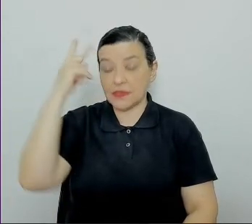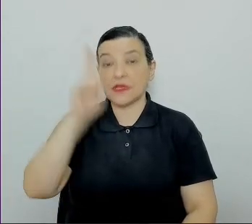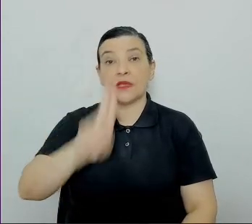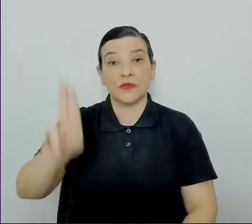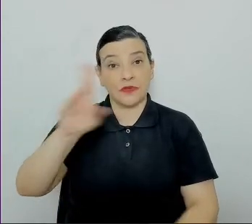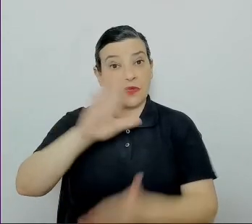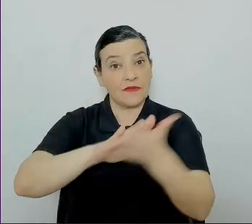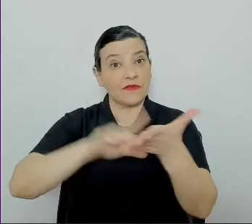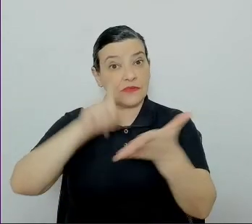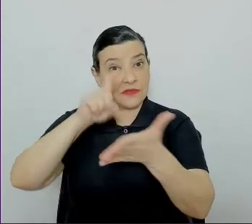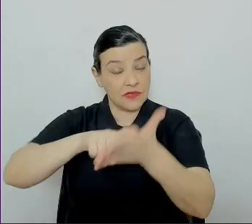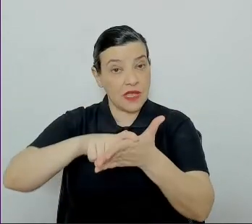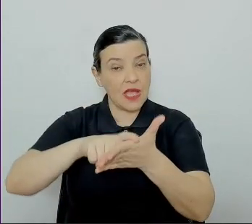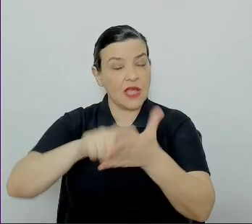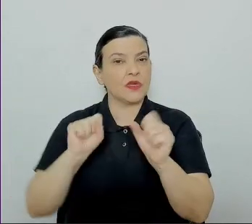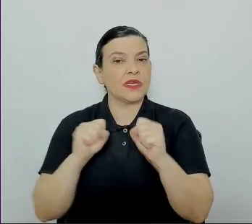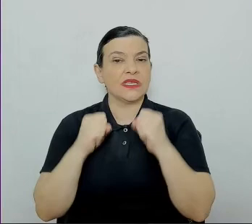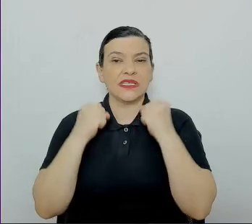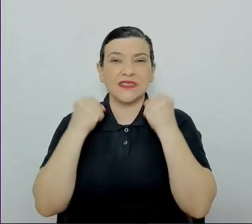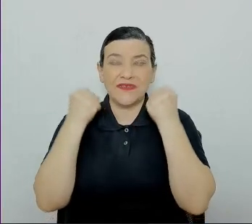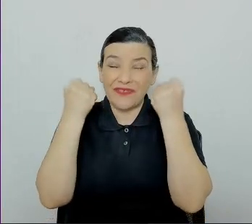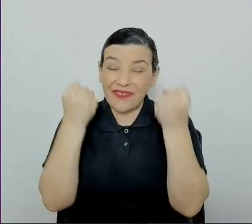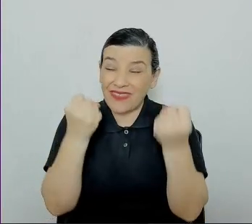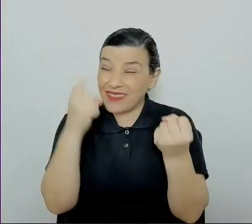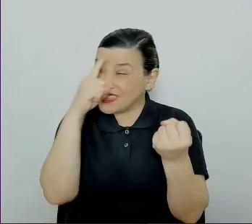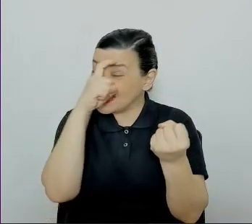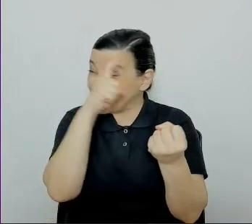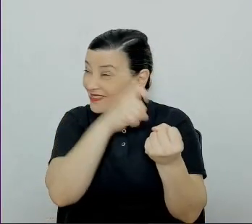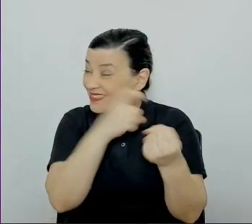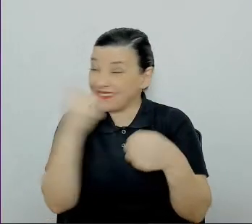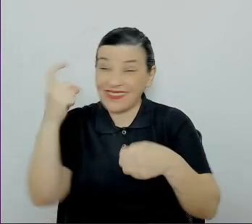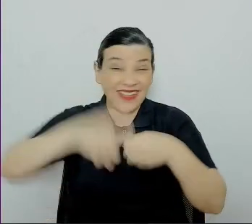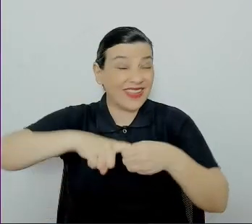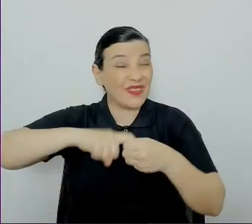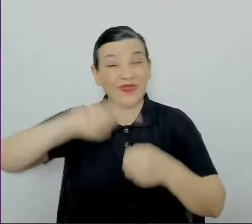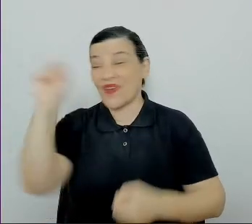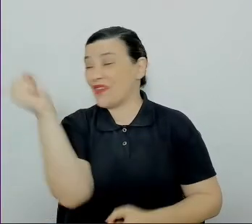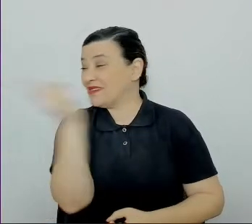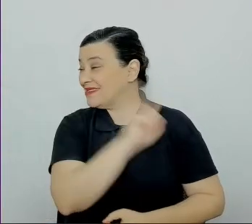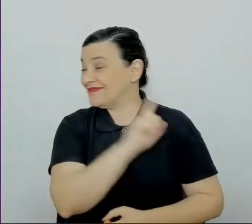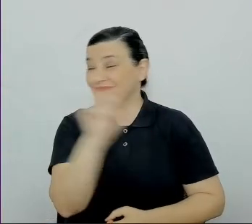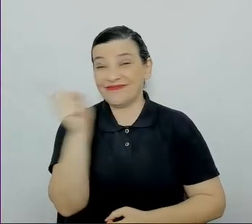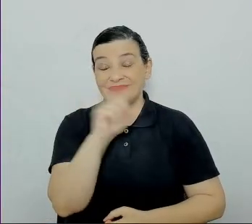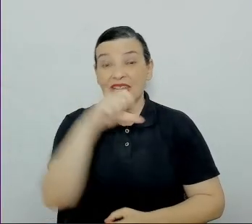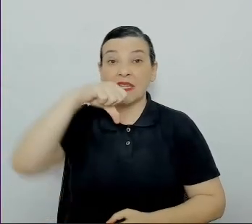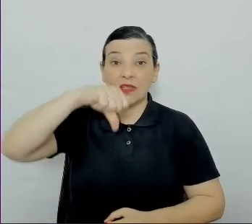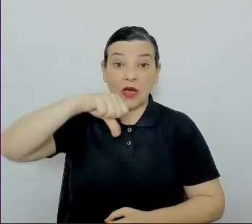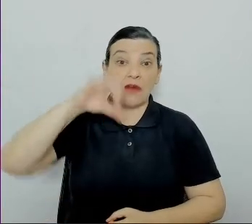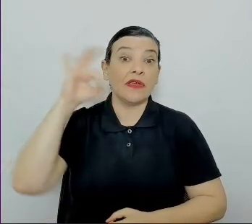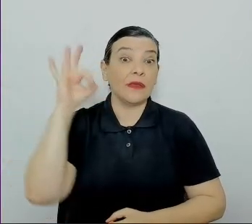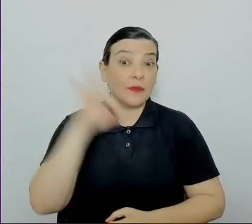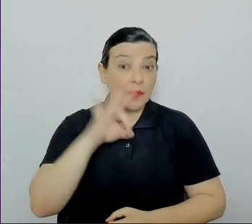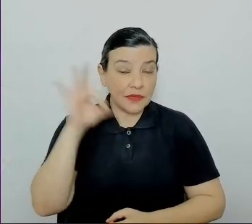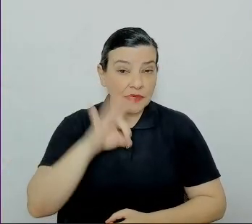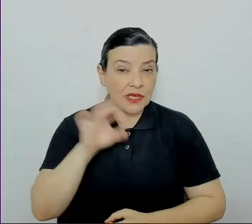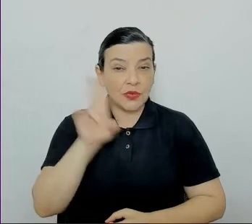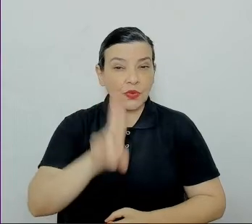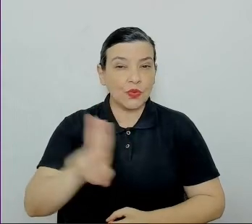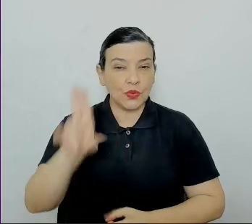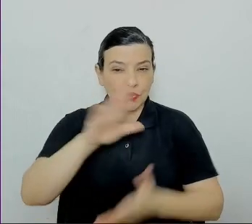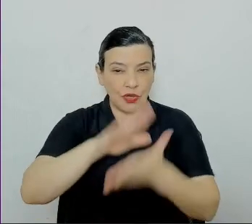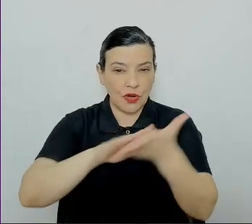funcionalidade que tem alto esforço não voltam para usar o seu produto. Elas não voltam. E 9% que usam uma funcionalidade que